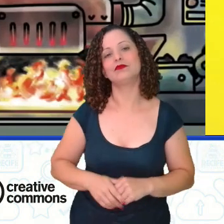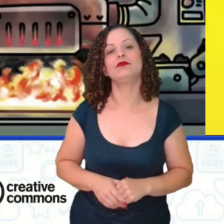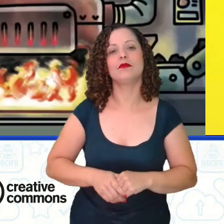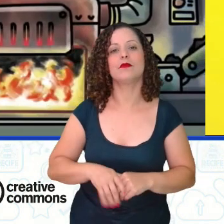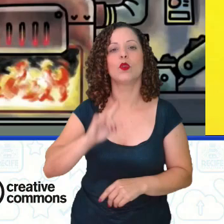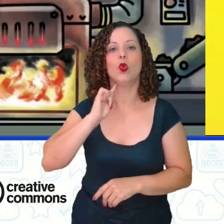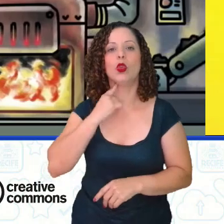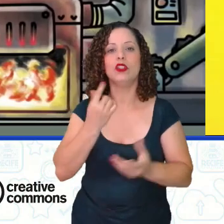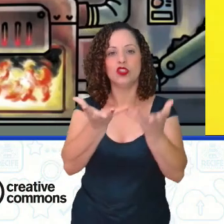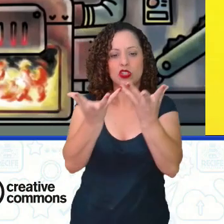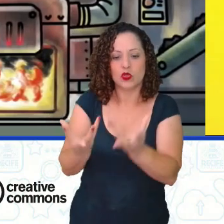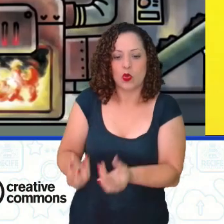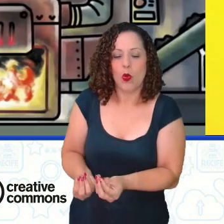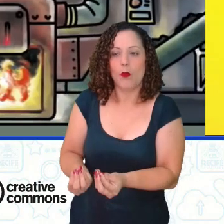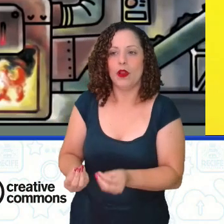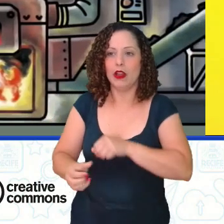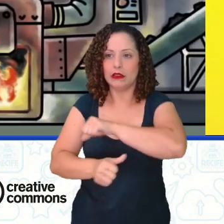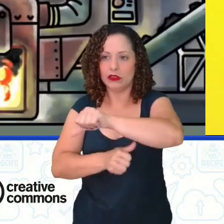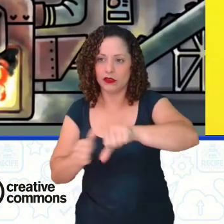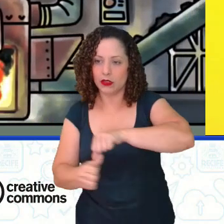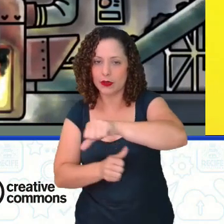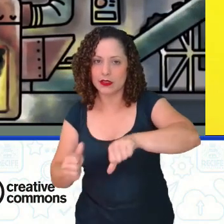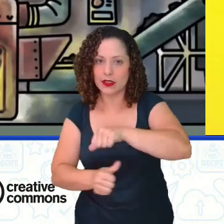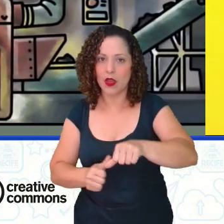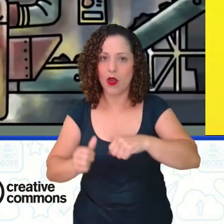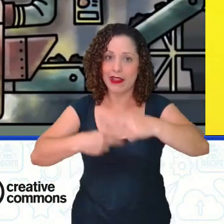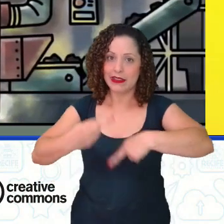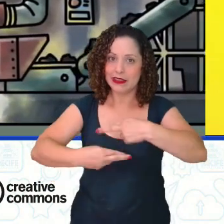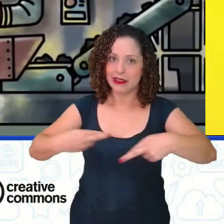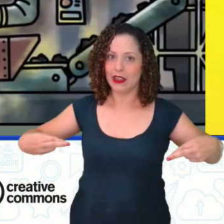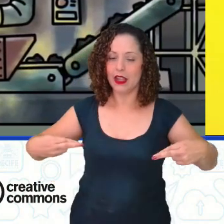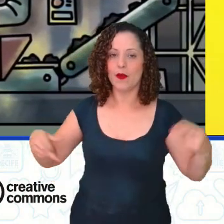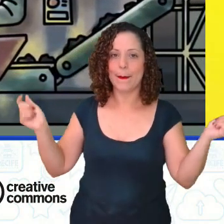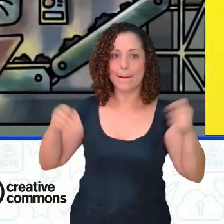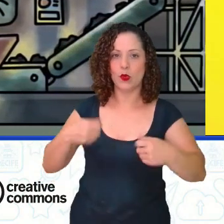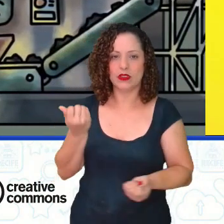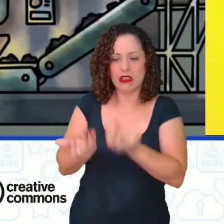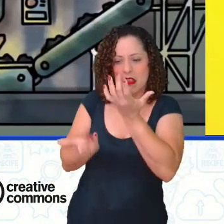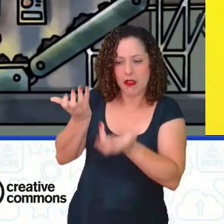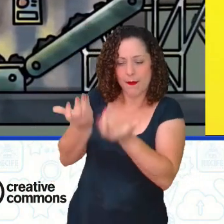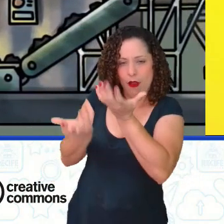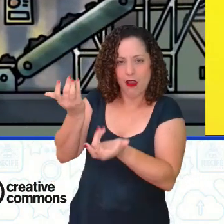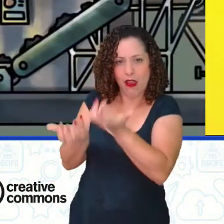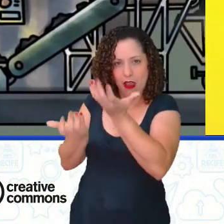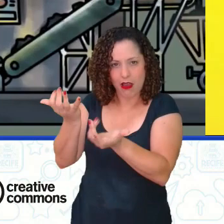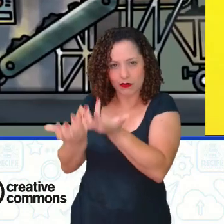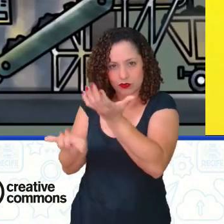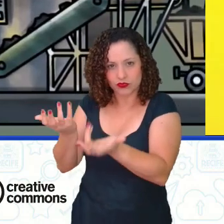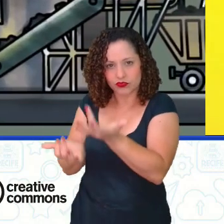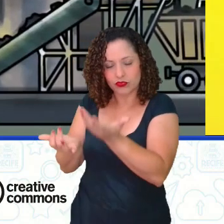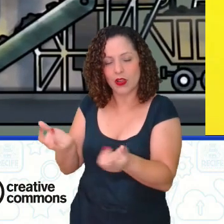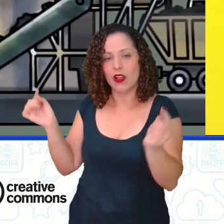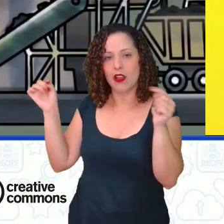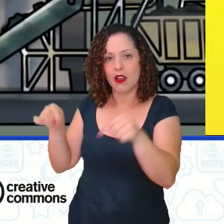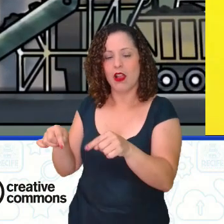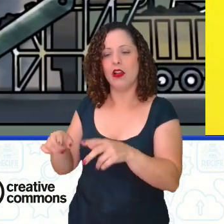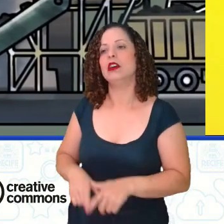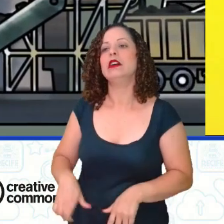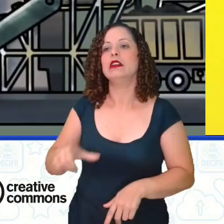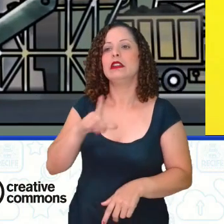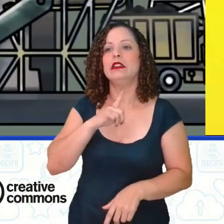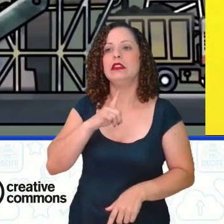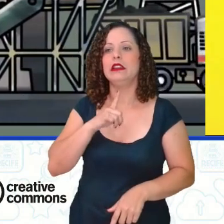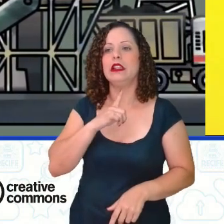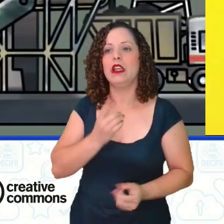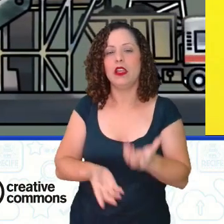que sobra depois do reuso e da reciclagem pode ser queimado em usinas de geração de eletricidade. Filtros controlam